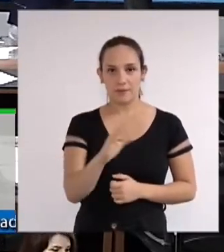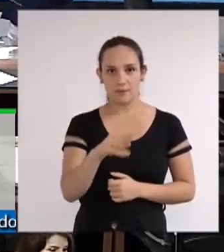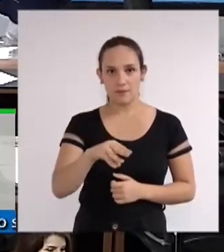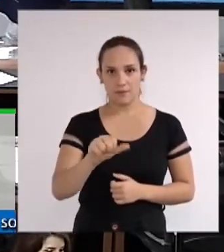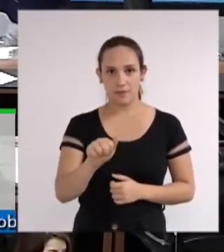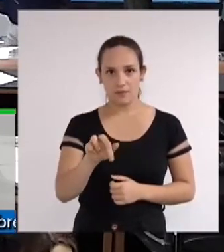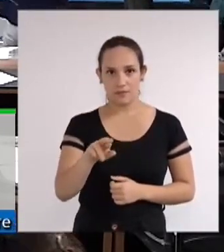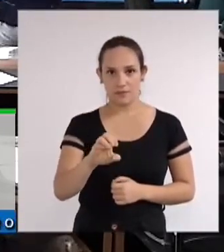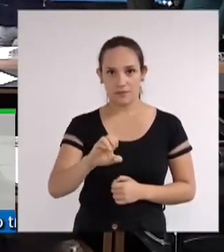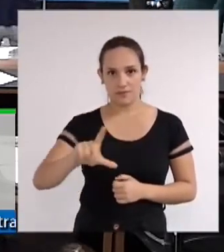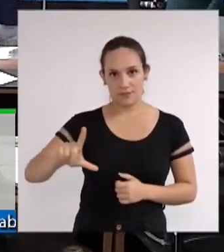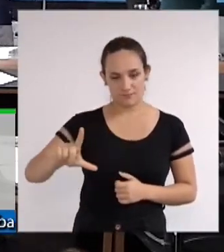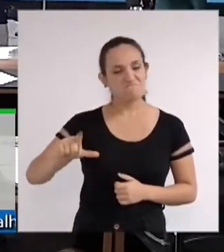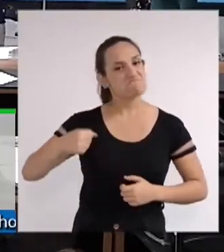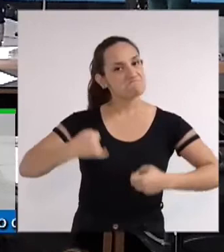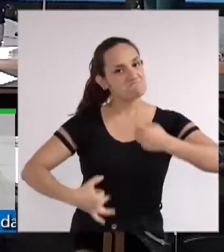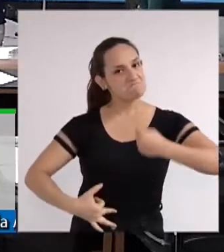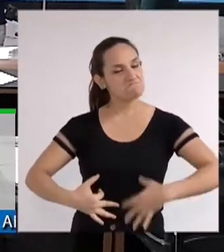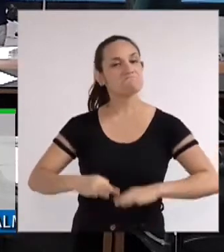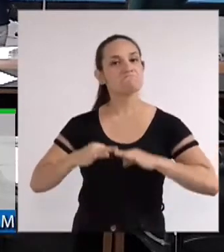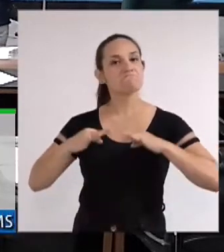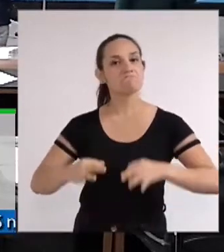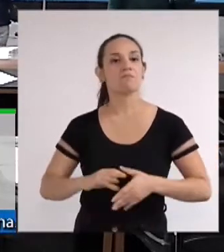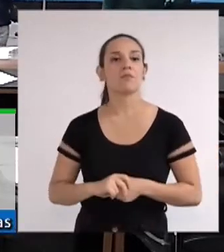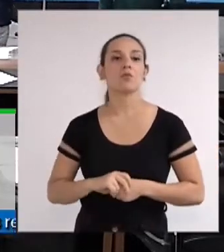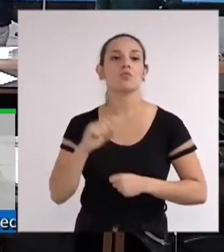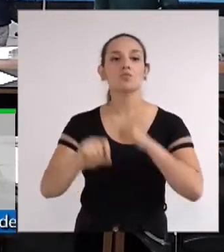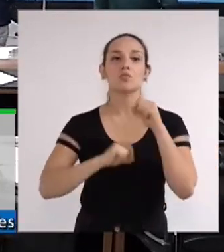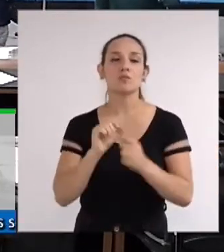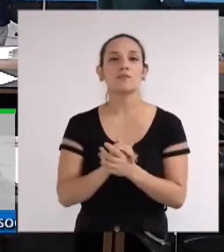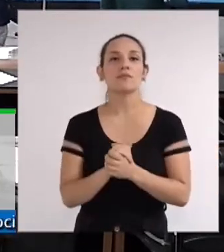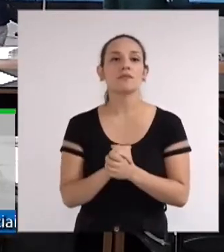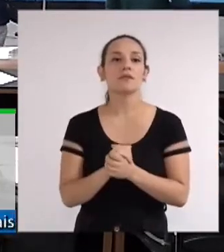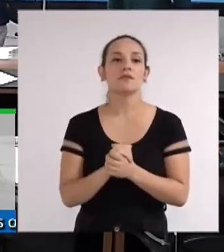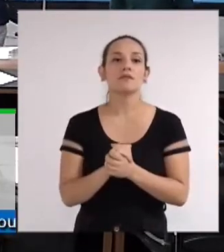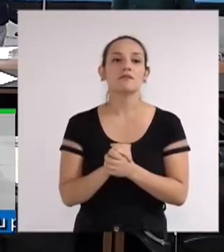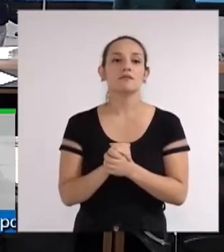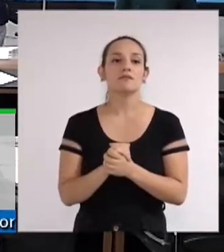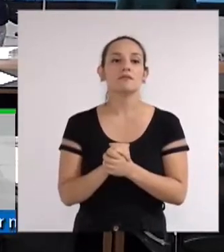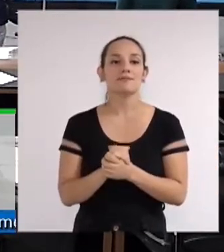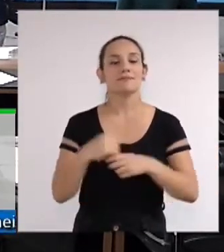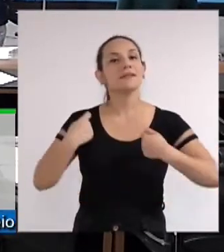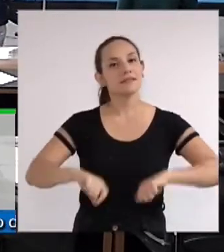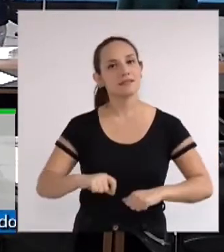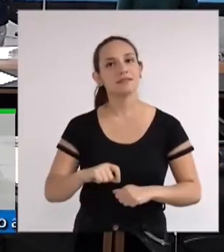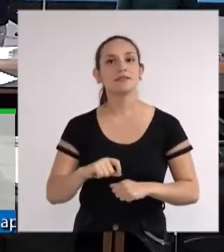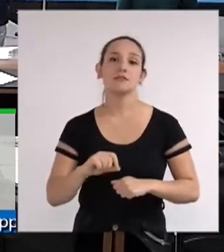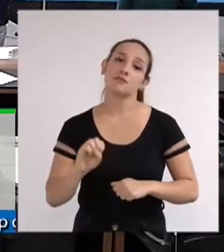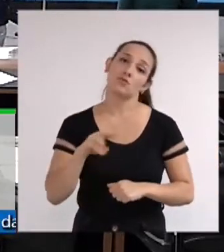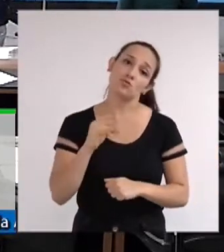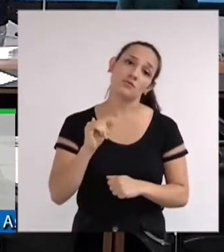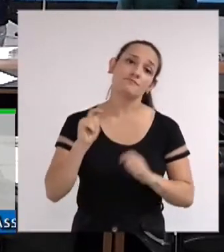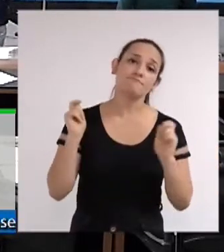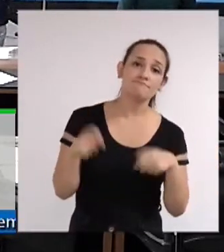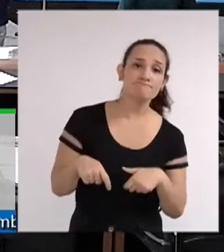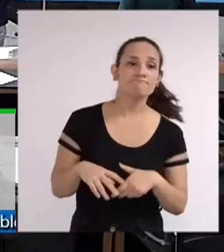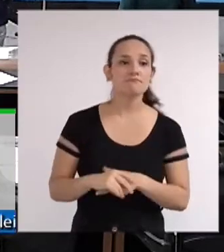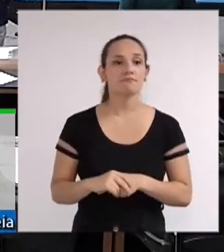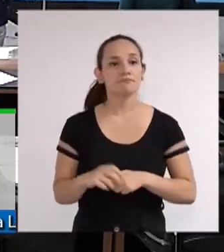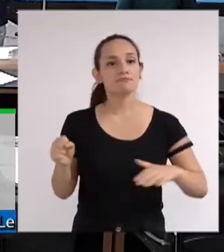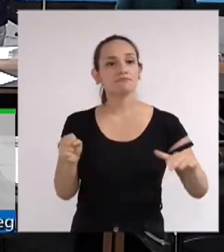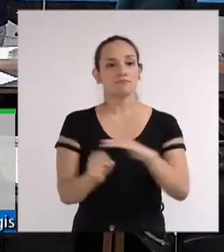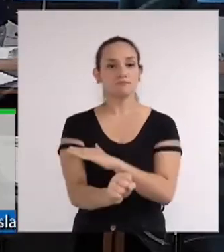Gimenez pelo seu pronunciamento acerca da necessidade e possibilidade de implantação